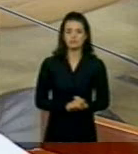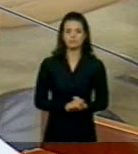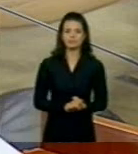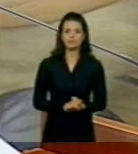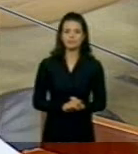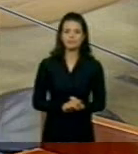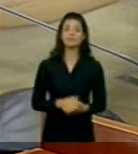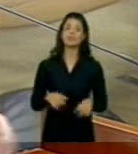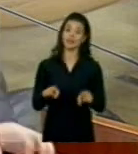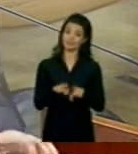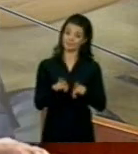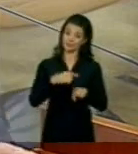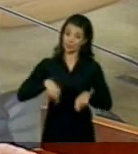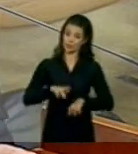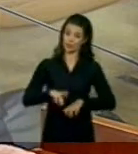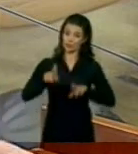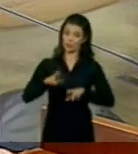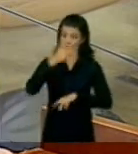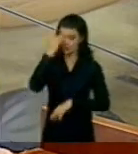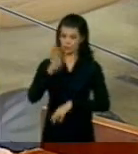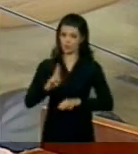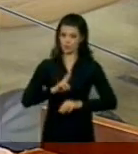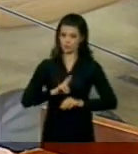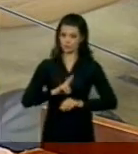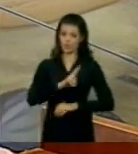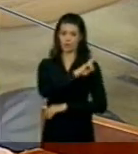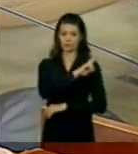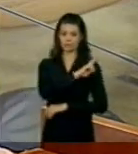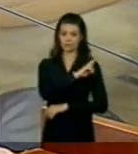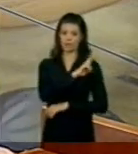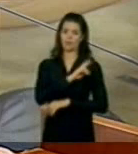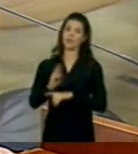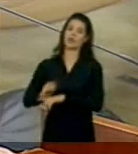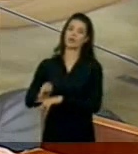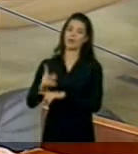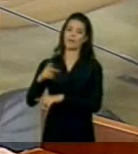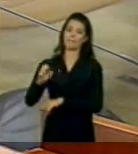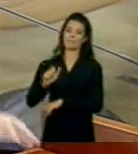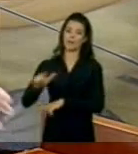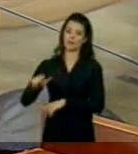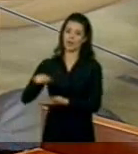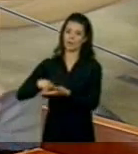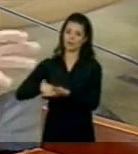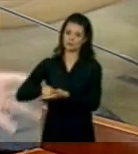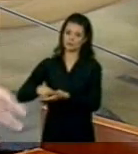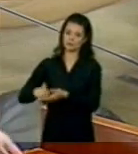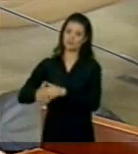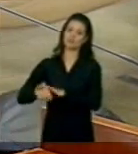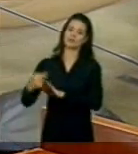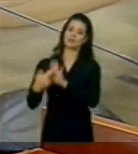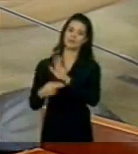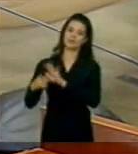Também esperado que aqueles que são responsáveis pela persecução penal, tanto quanto a sua formulação, quanto